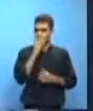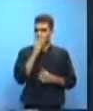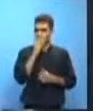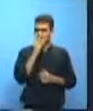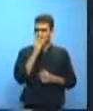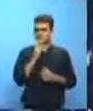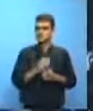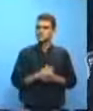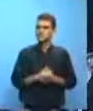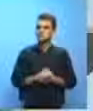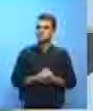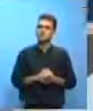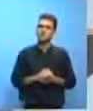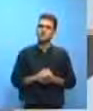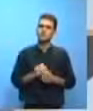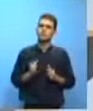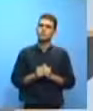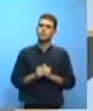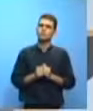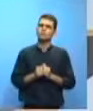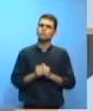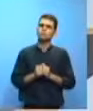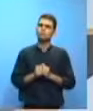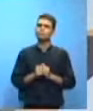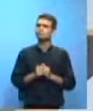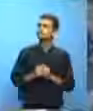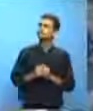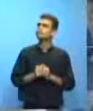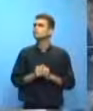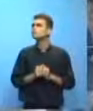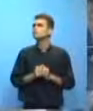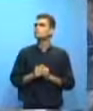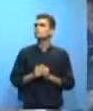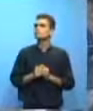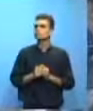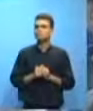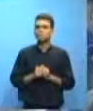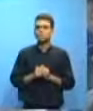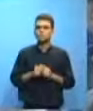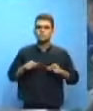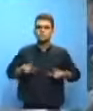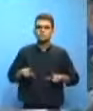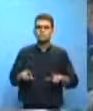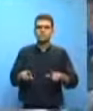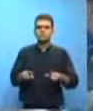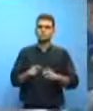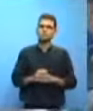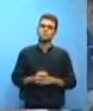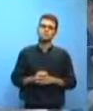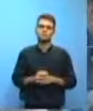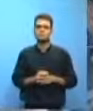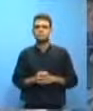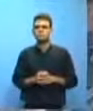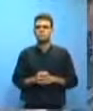guindaste. Aonde que tinha guindaste para levantar a cruz? Porque uma cruz para aguentar a sua mãe com esses 300 quilos só se fosse de